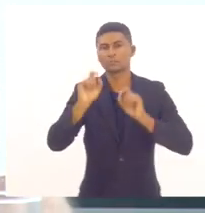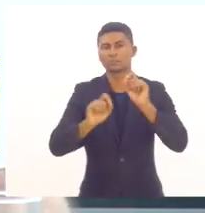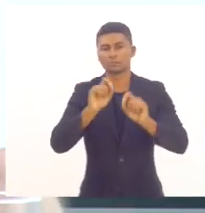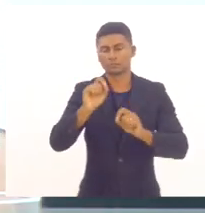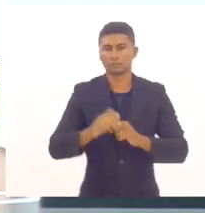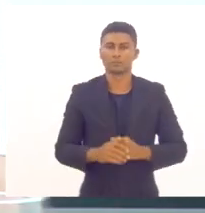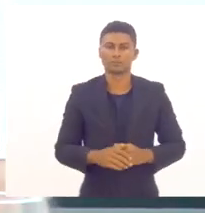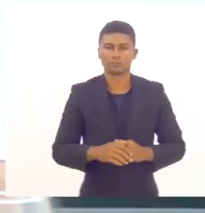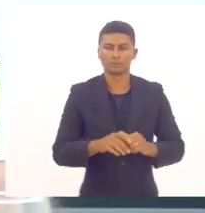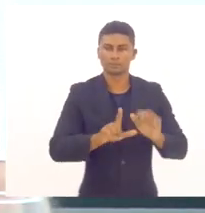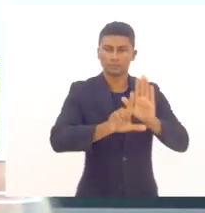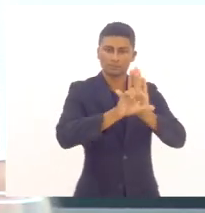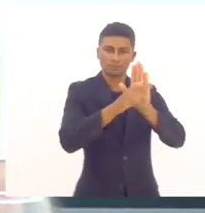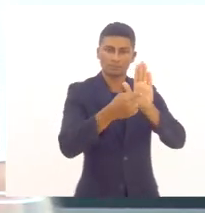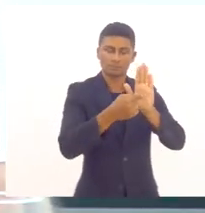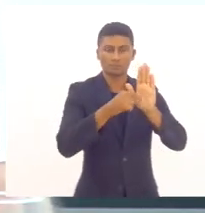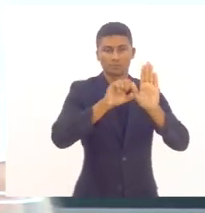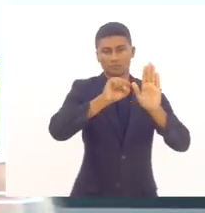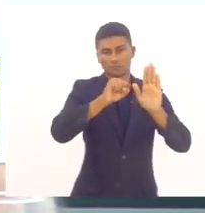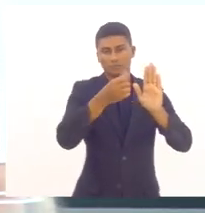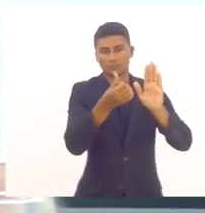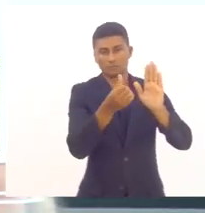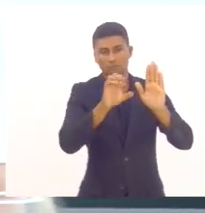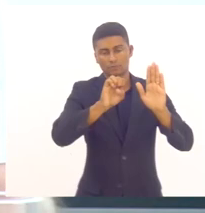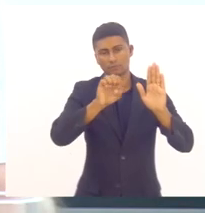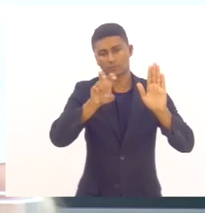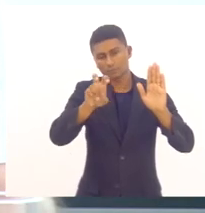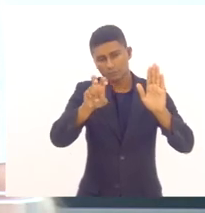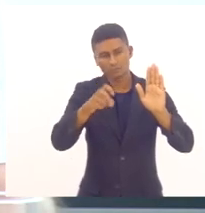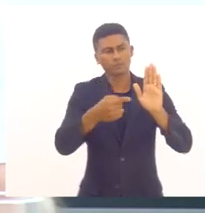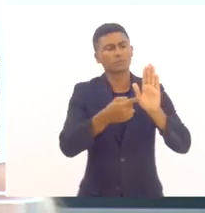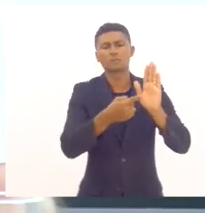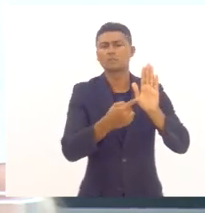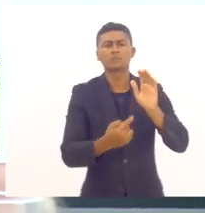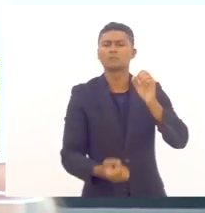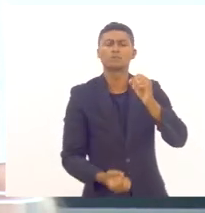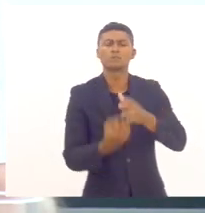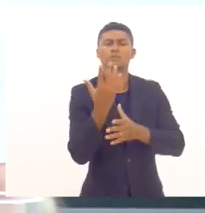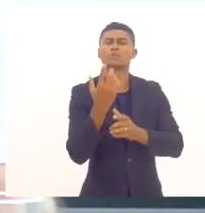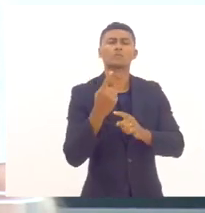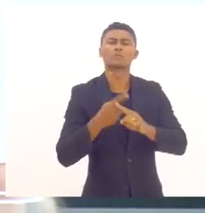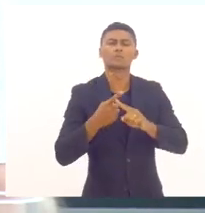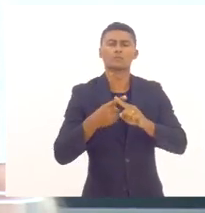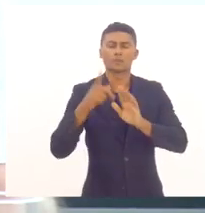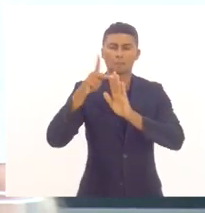lei 8685, ela foi originada do PL